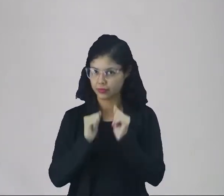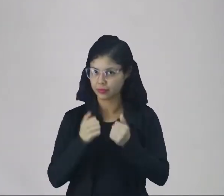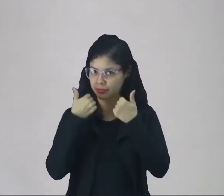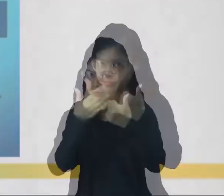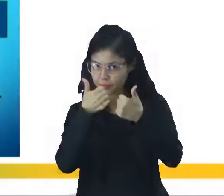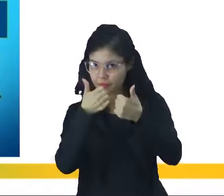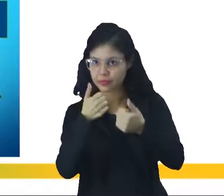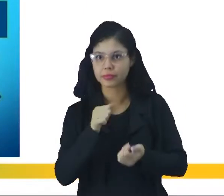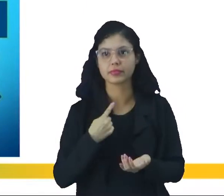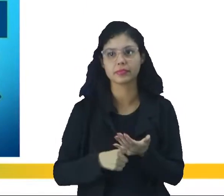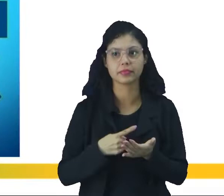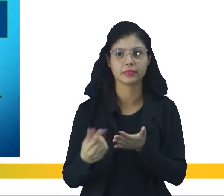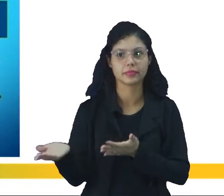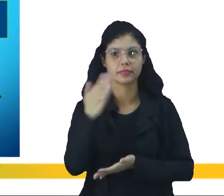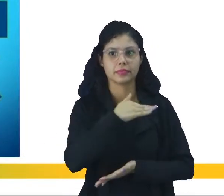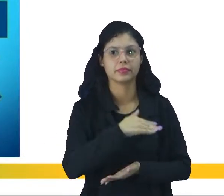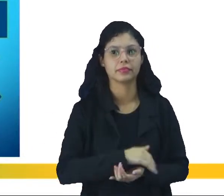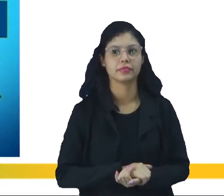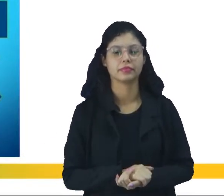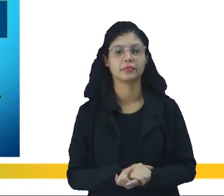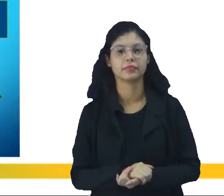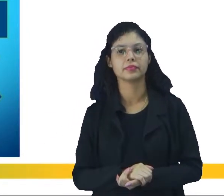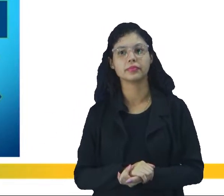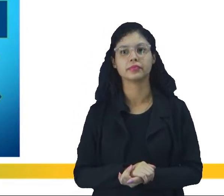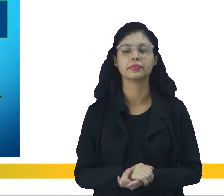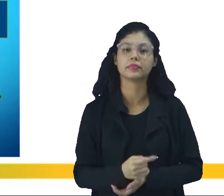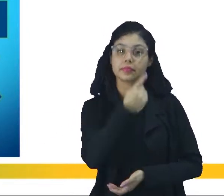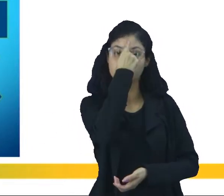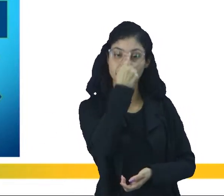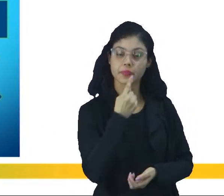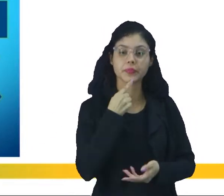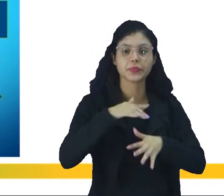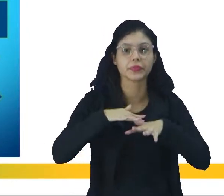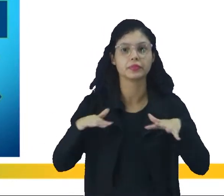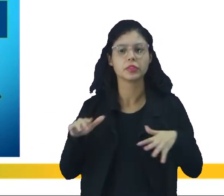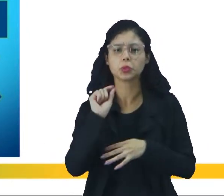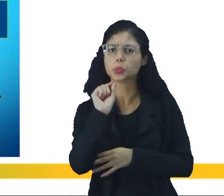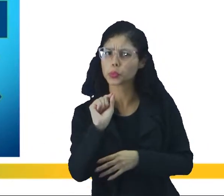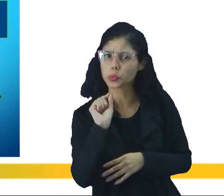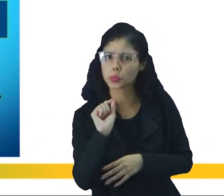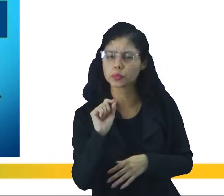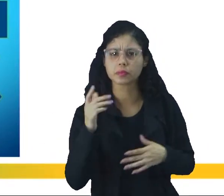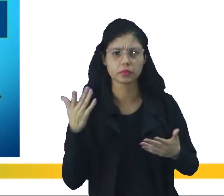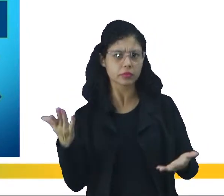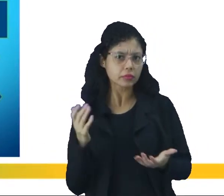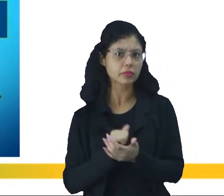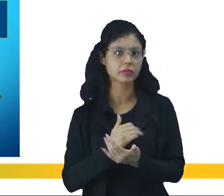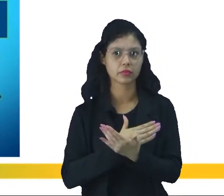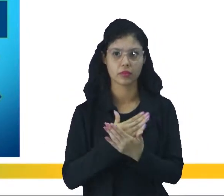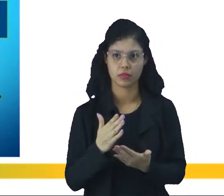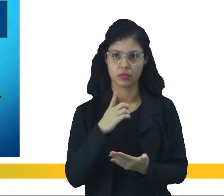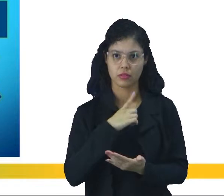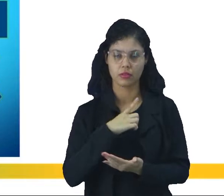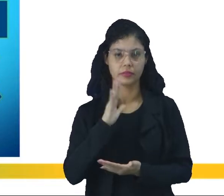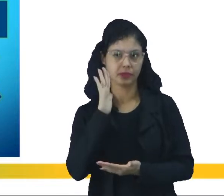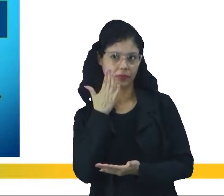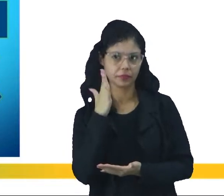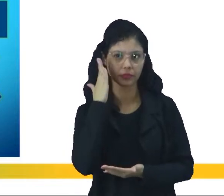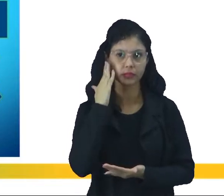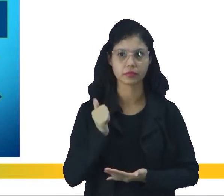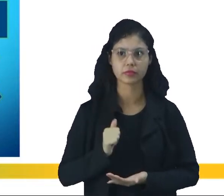ser? Conto contigo. Vamos lá então? A área de figuras planas. O que é isso, professor? Então, para a gente poder ter essa